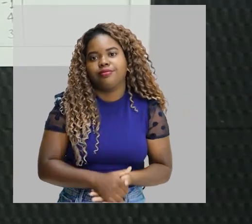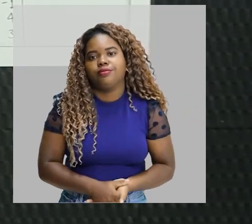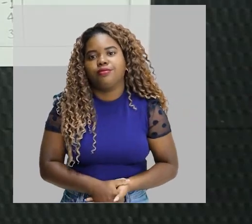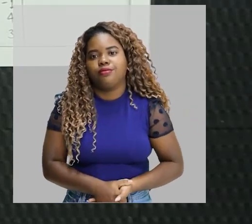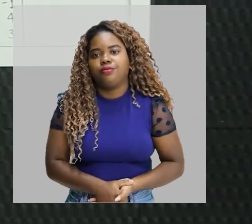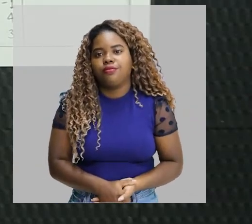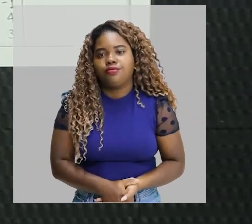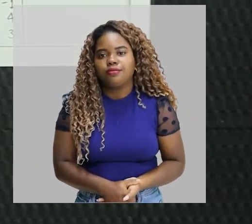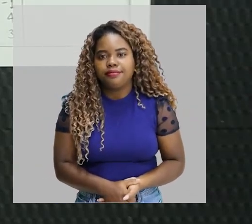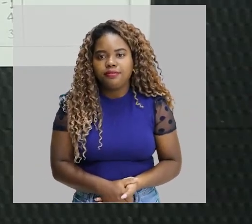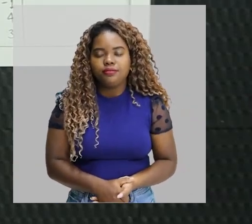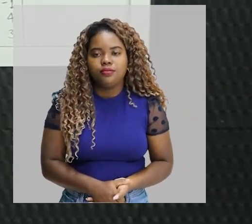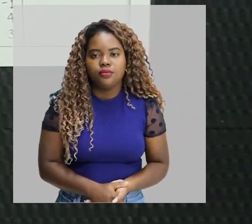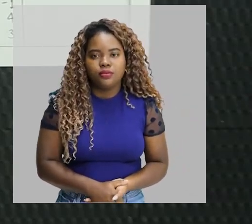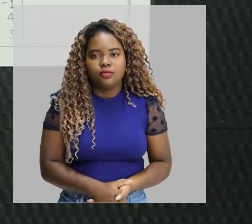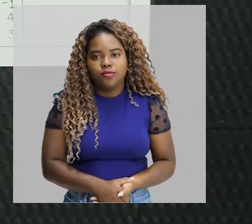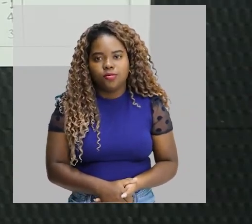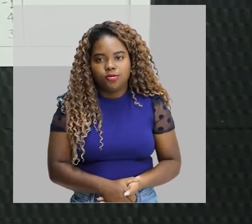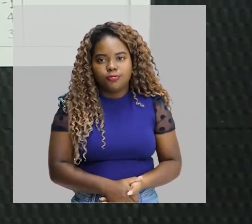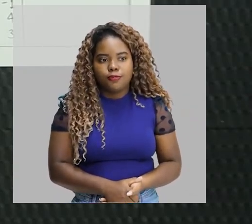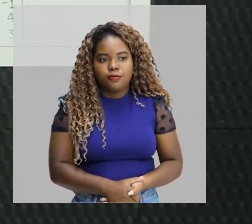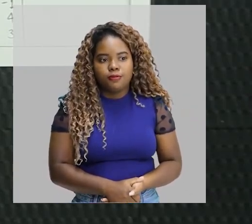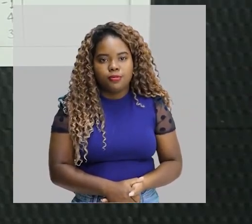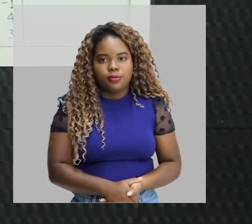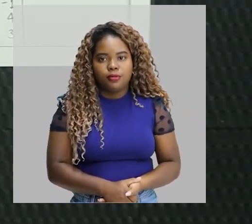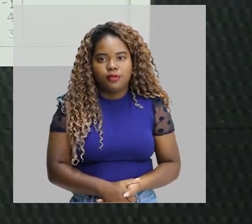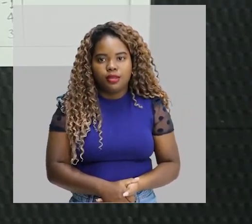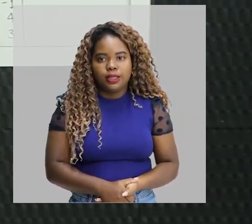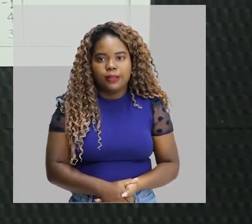é isso vai ficar menos